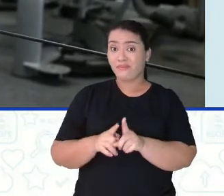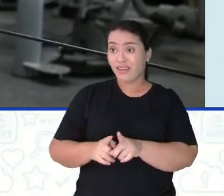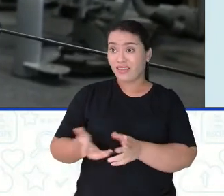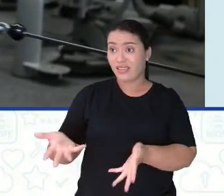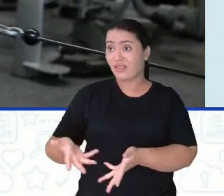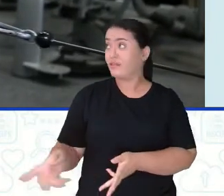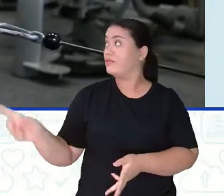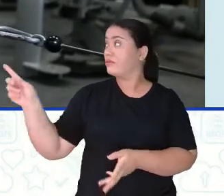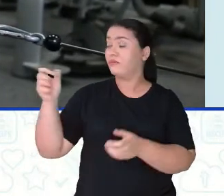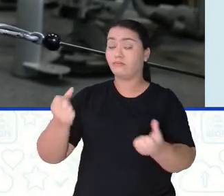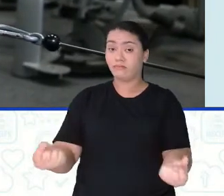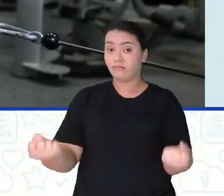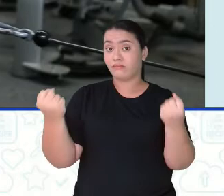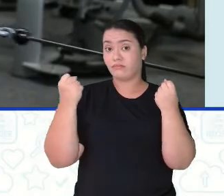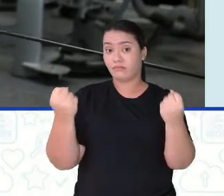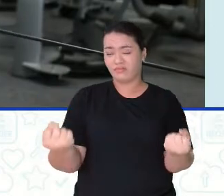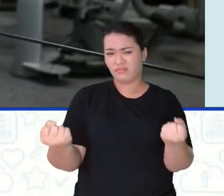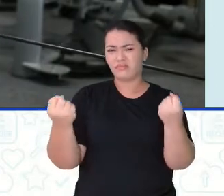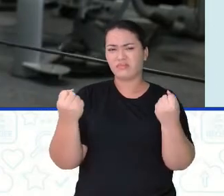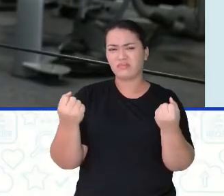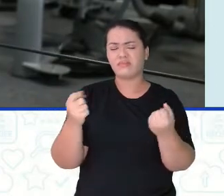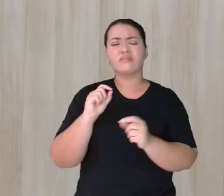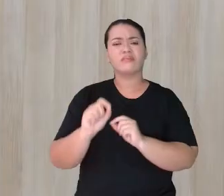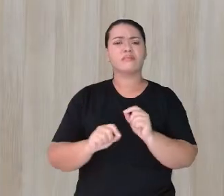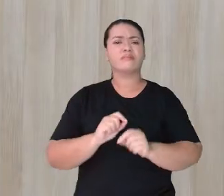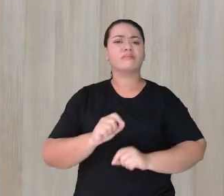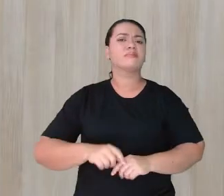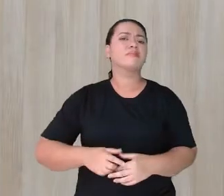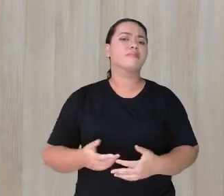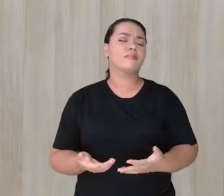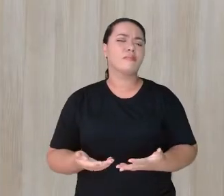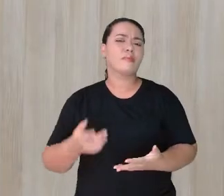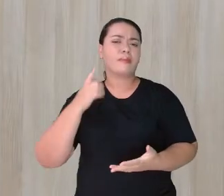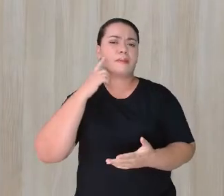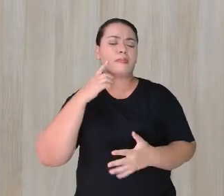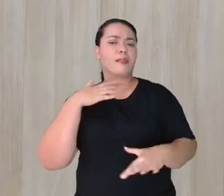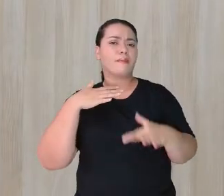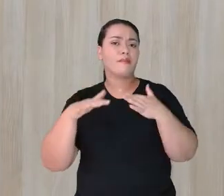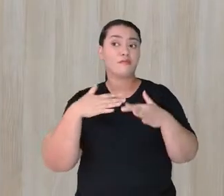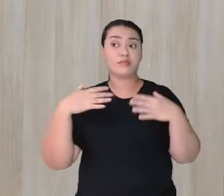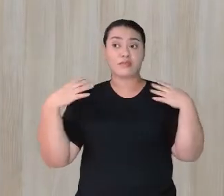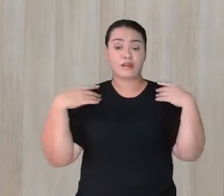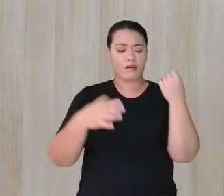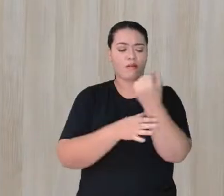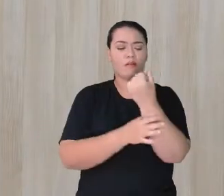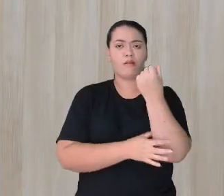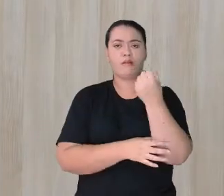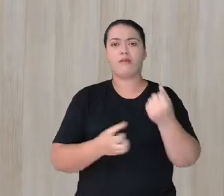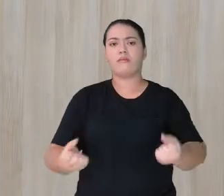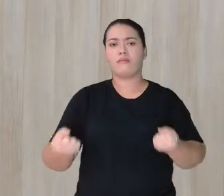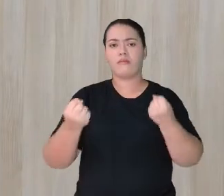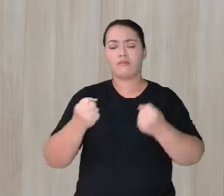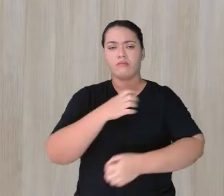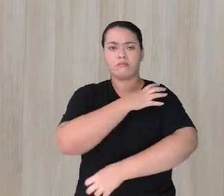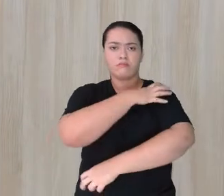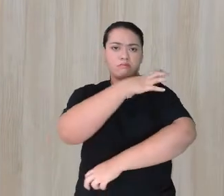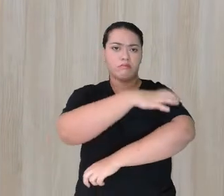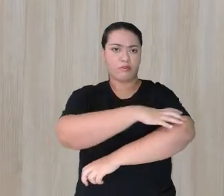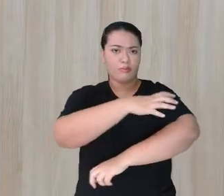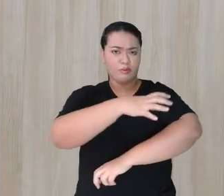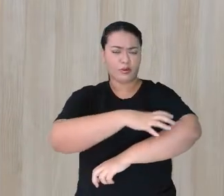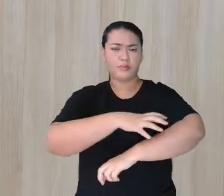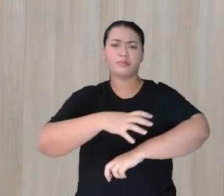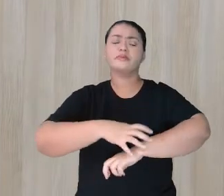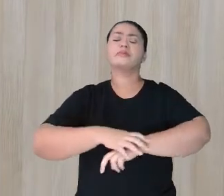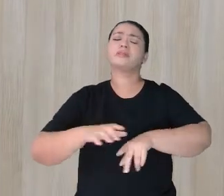momento que ele está realizando essa atividade, ele foi aí justamente para movimentar os músculos, né, criar os músculos, desenvolver os músculos,